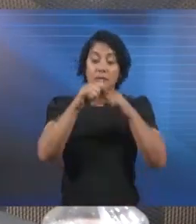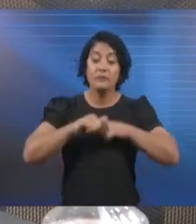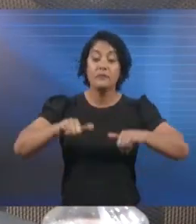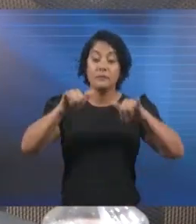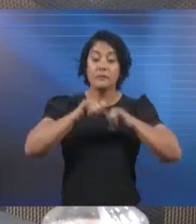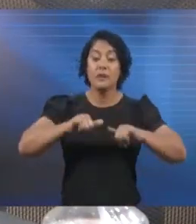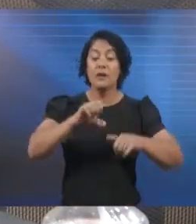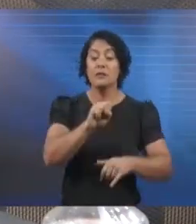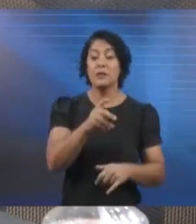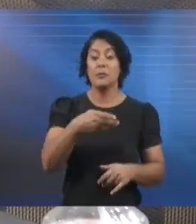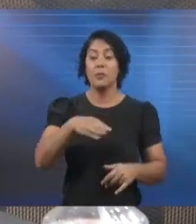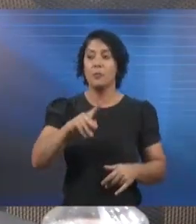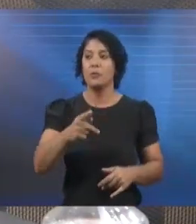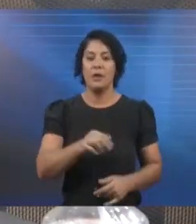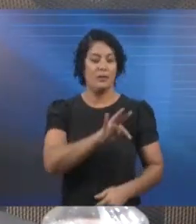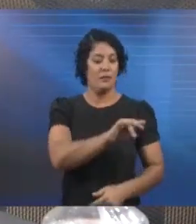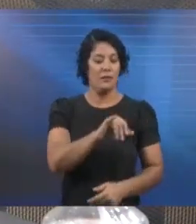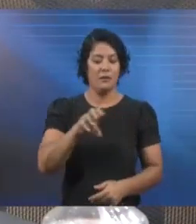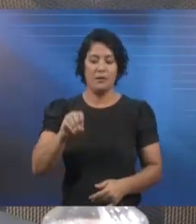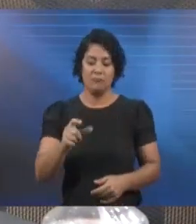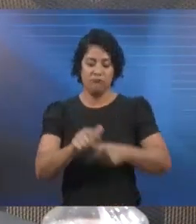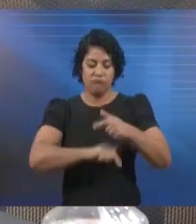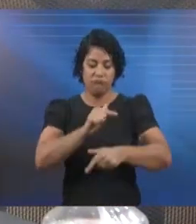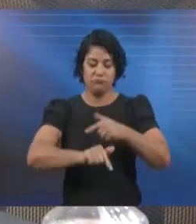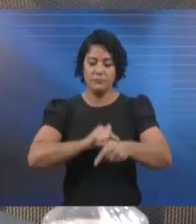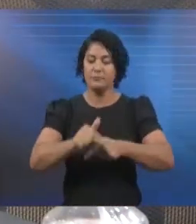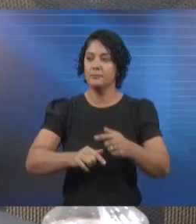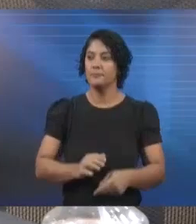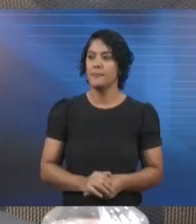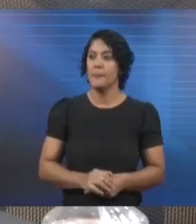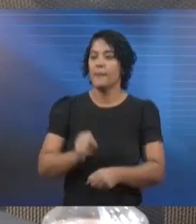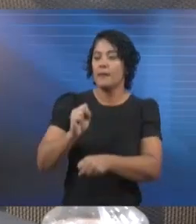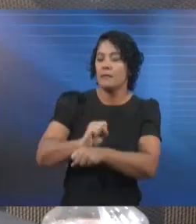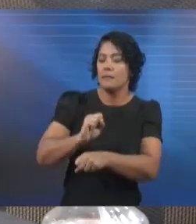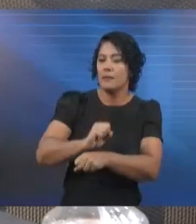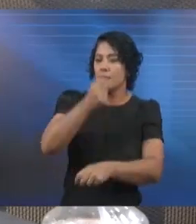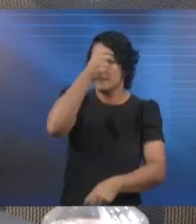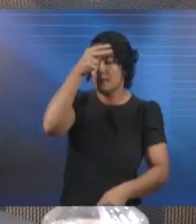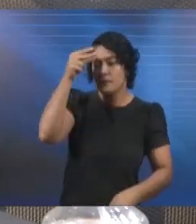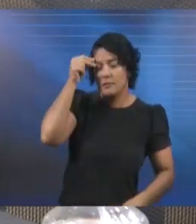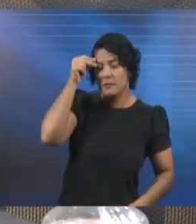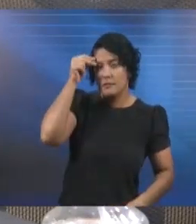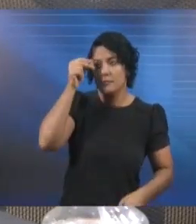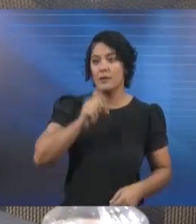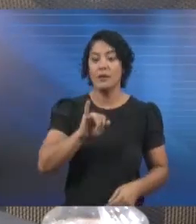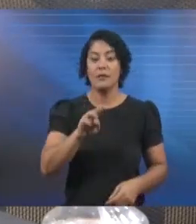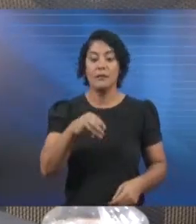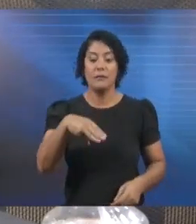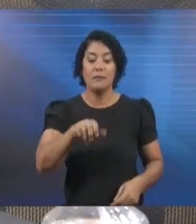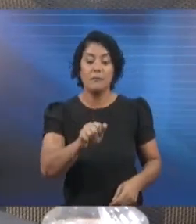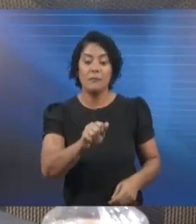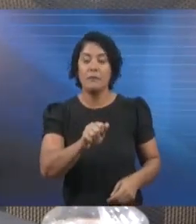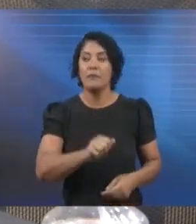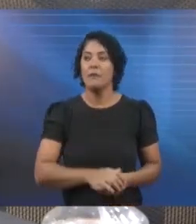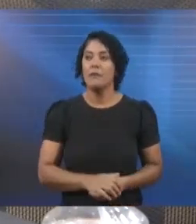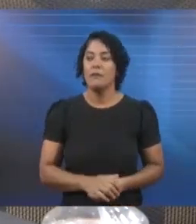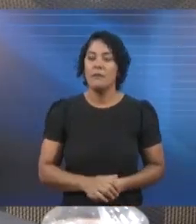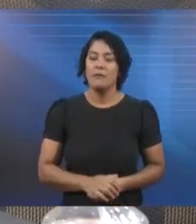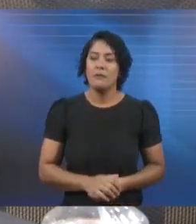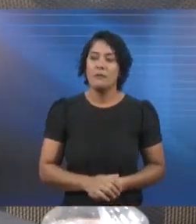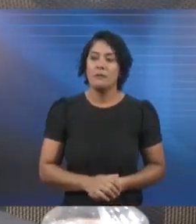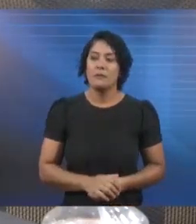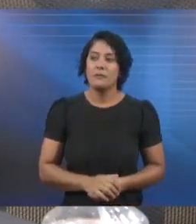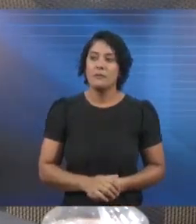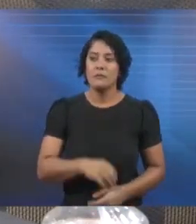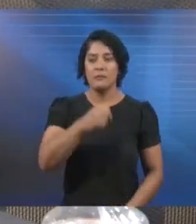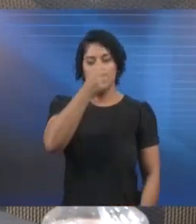a semurb Thiago Mesquita tá trabalhando nisso e o que se espera a prefeitura espera que o idema eh mesmo